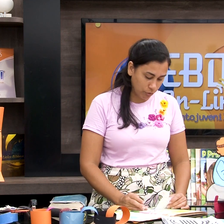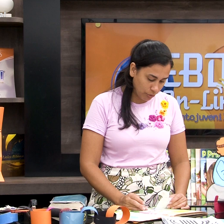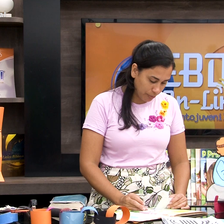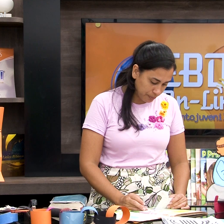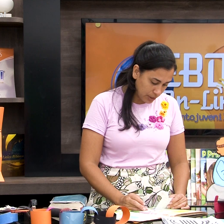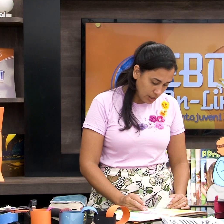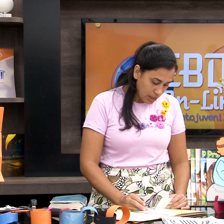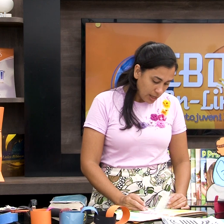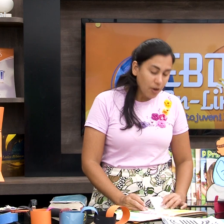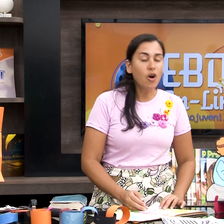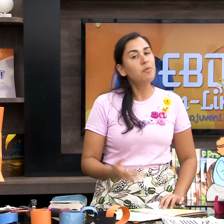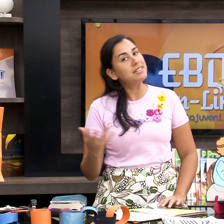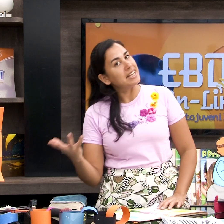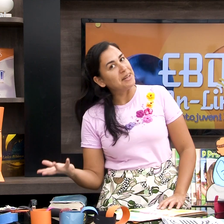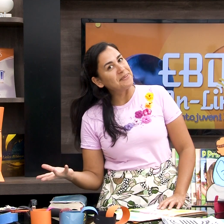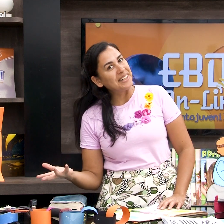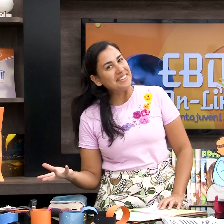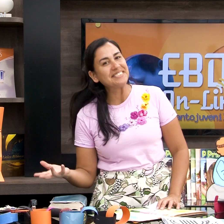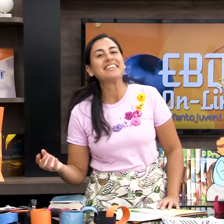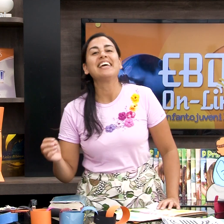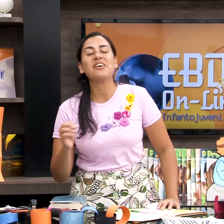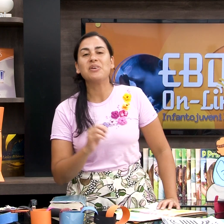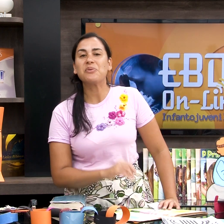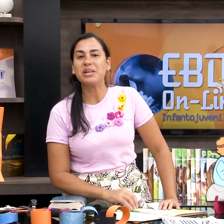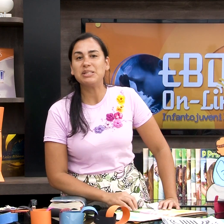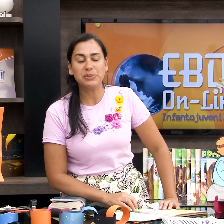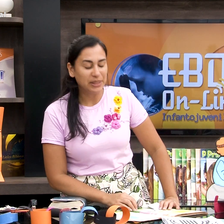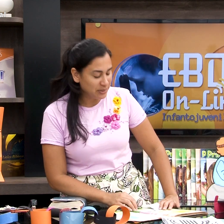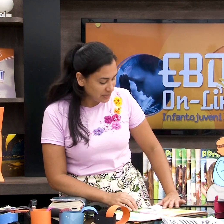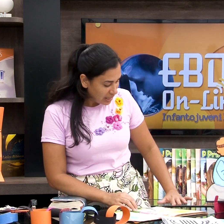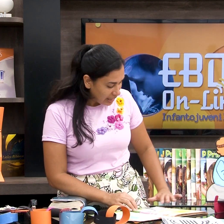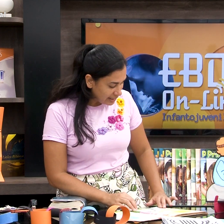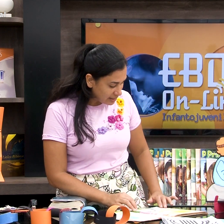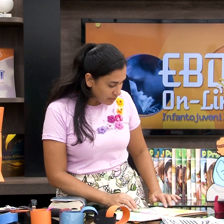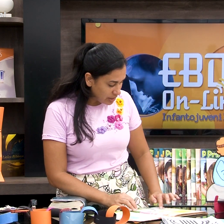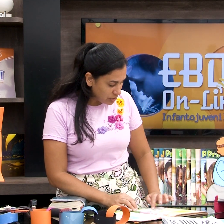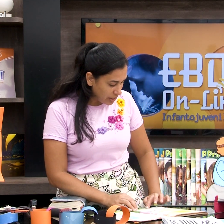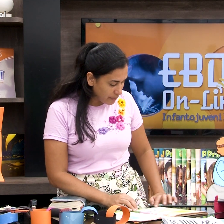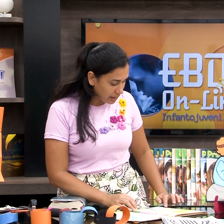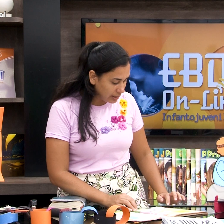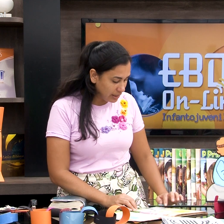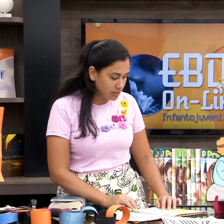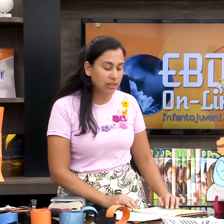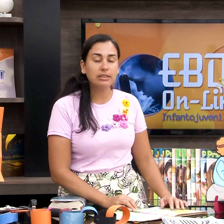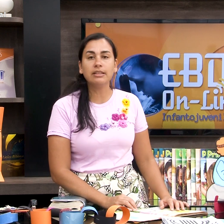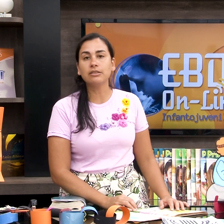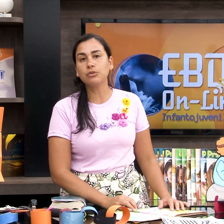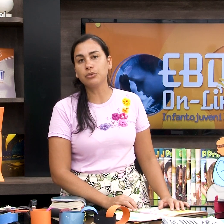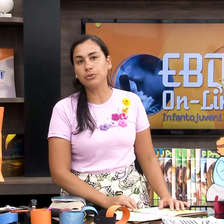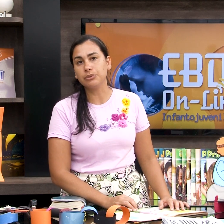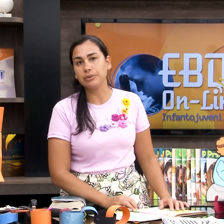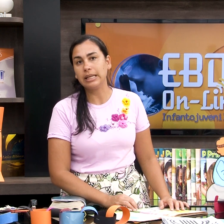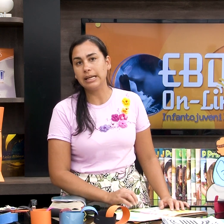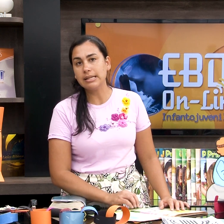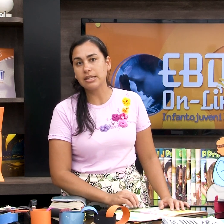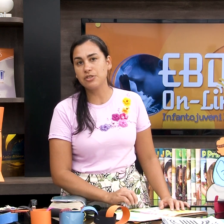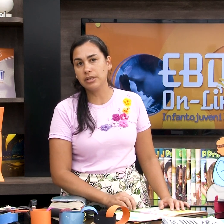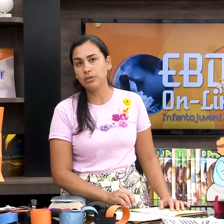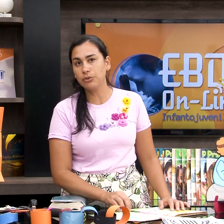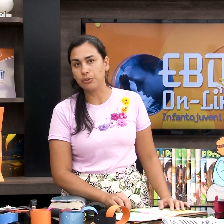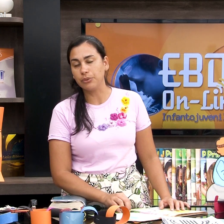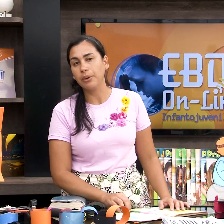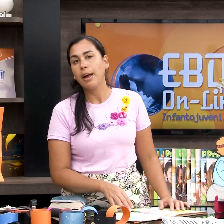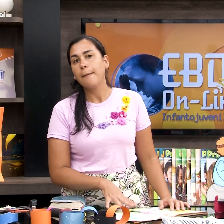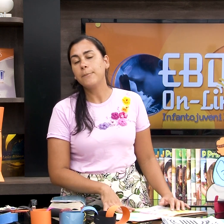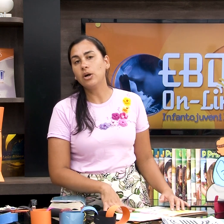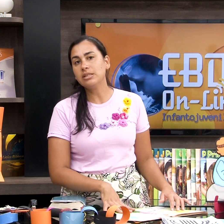do louvor, como sempre, eu não conheço o hino, então eu deixei um aqui de Diante do Trono, Crianças